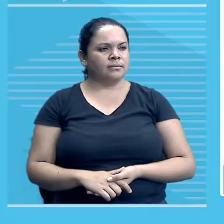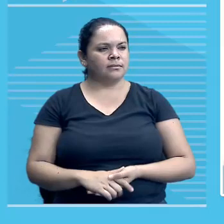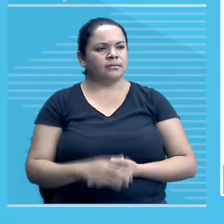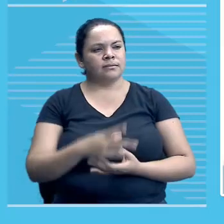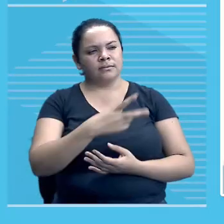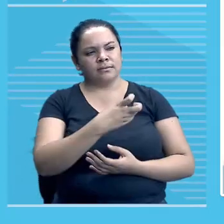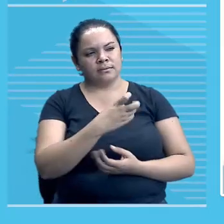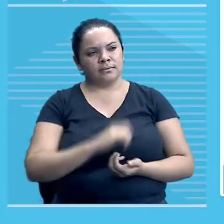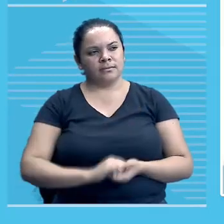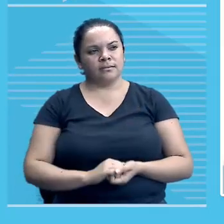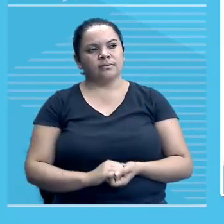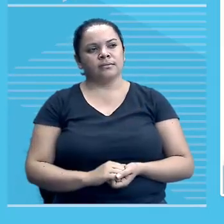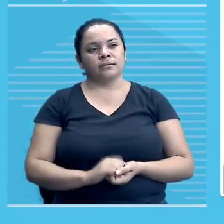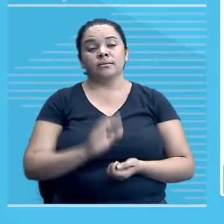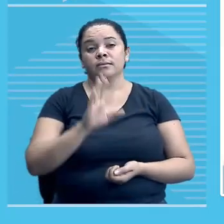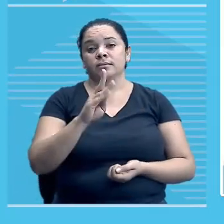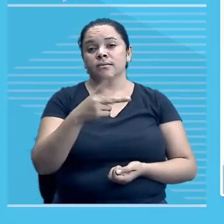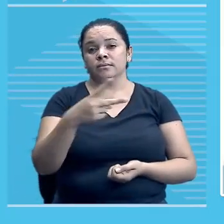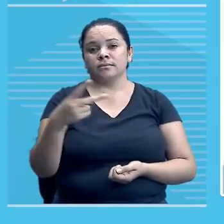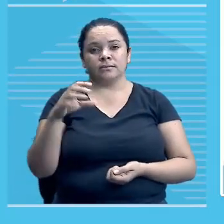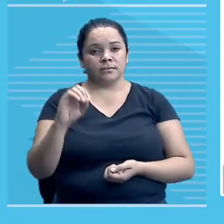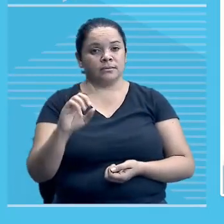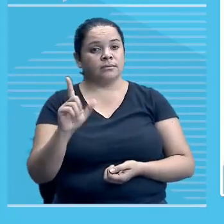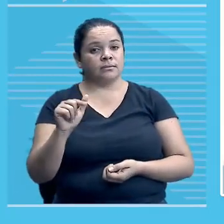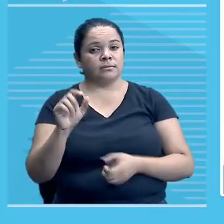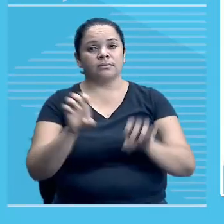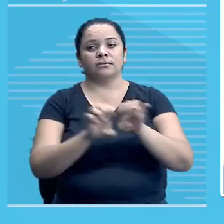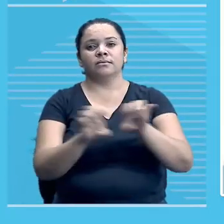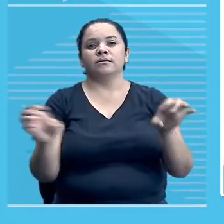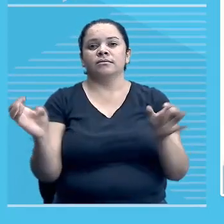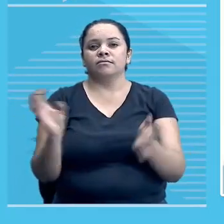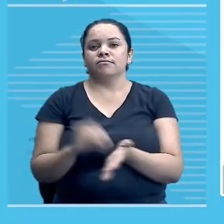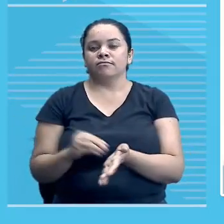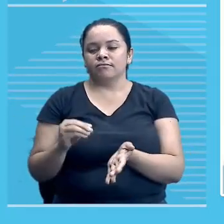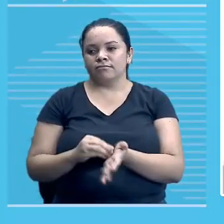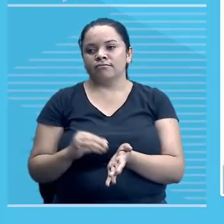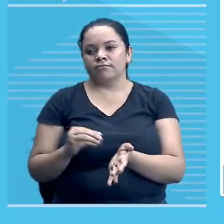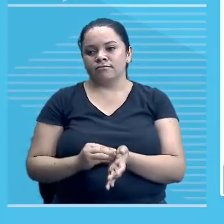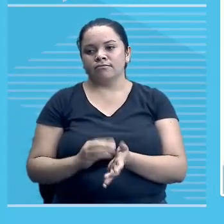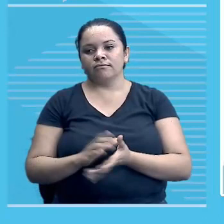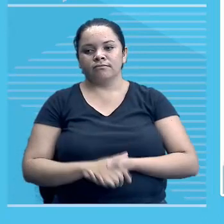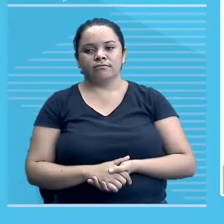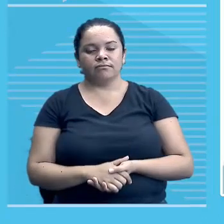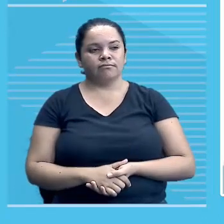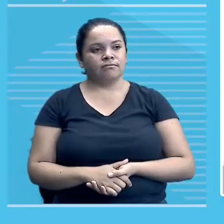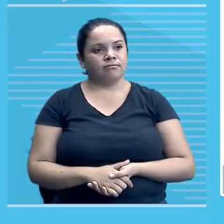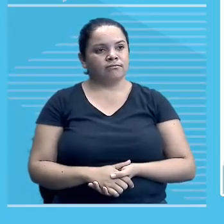Observa que um dos coeficientes é igual a zero. Então, ela é dita o quê? Incompleta.